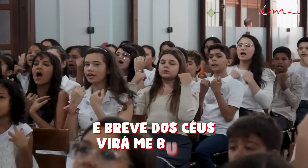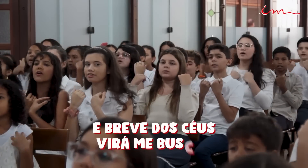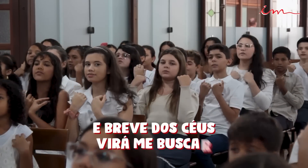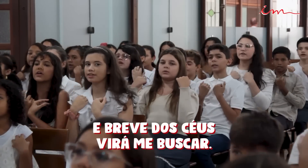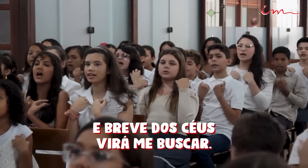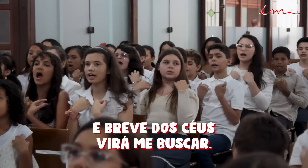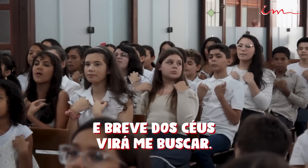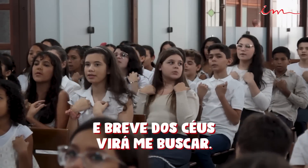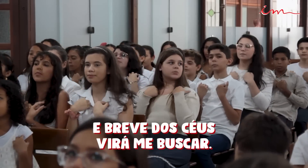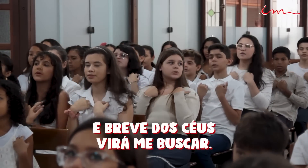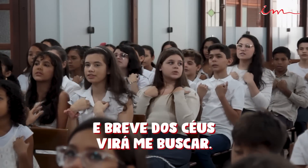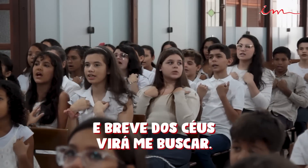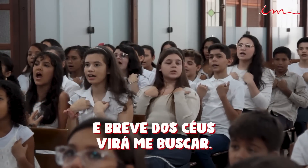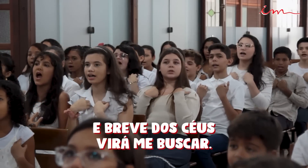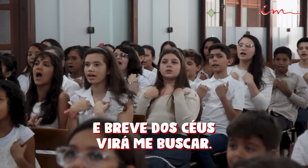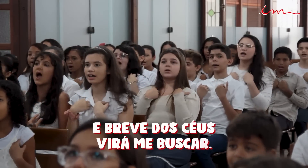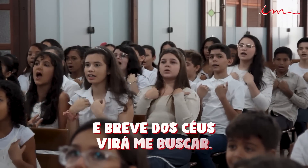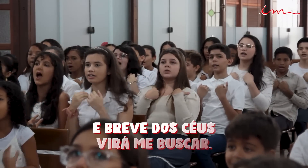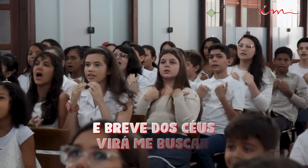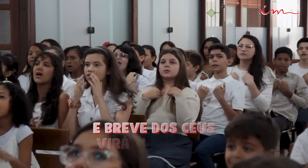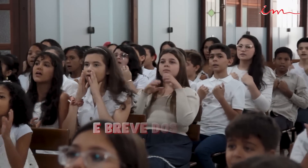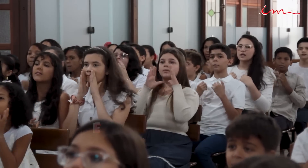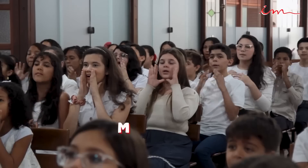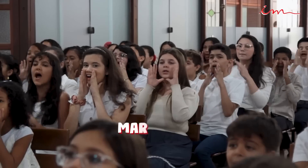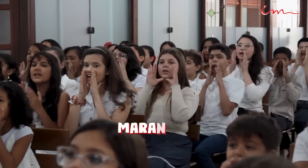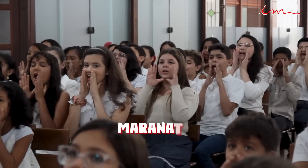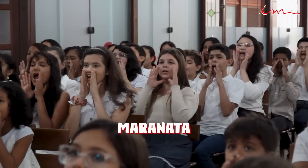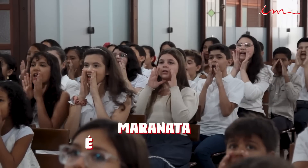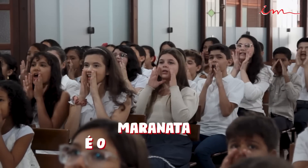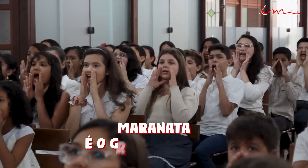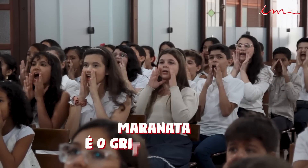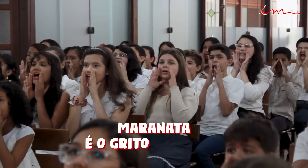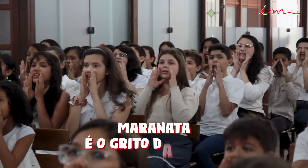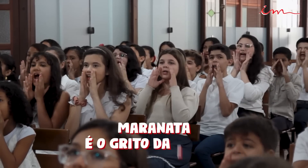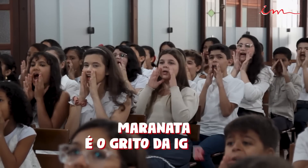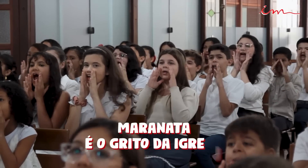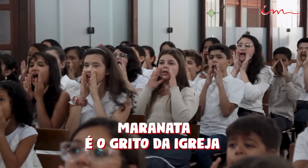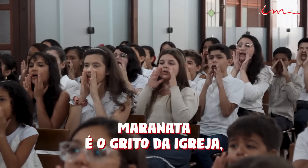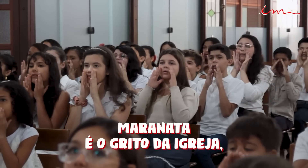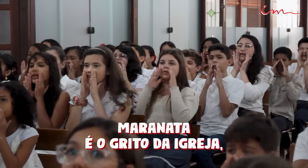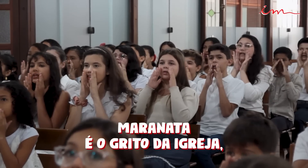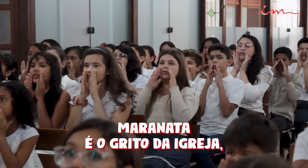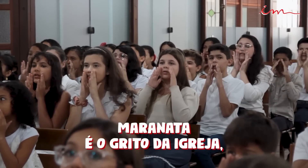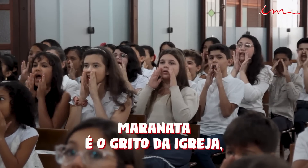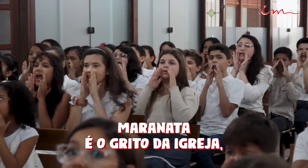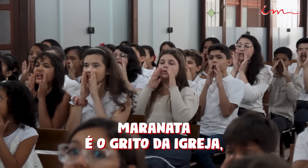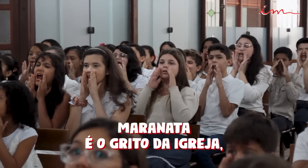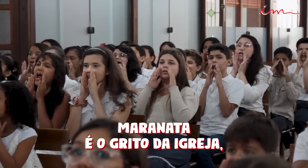Maranata,